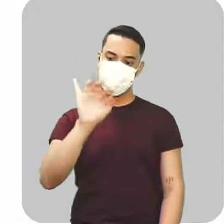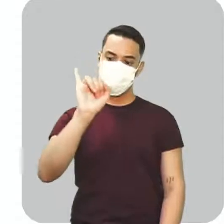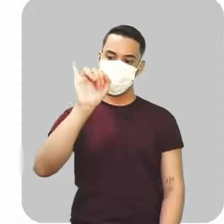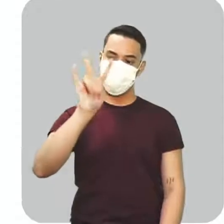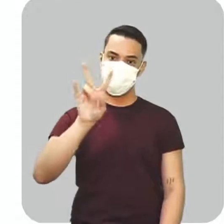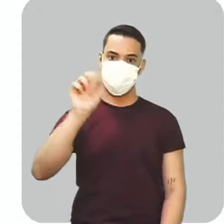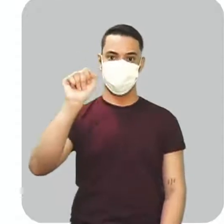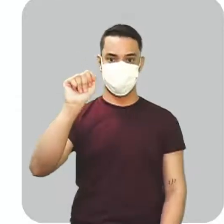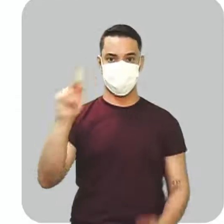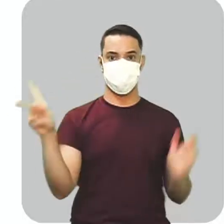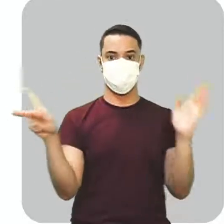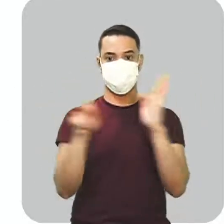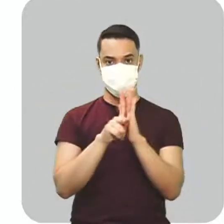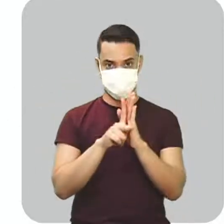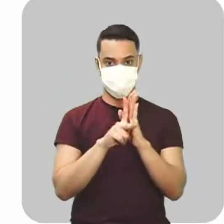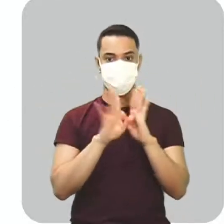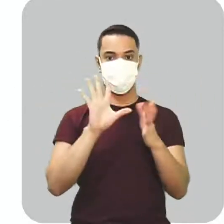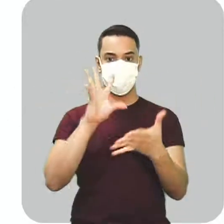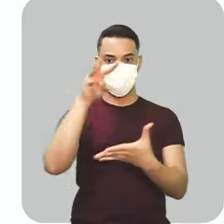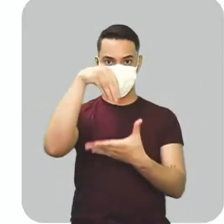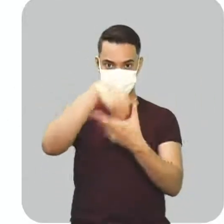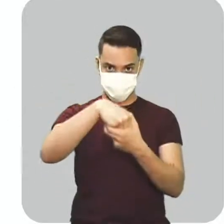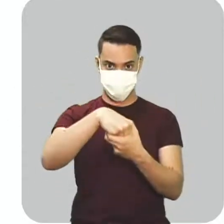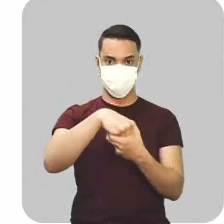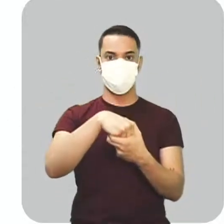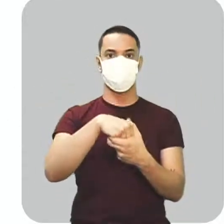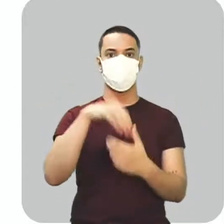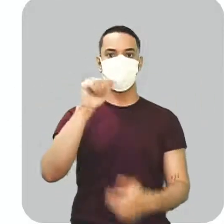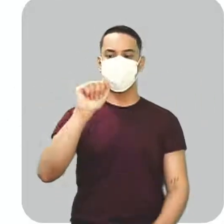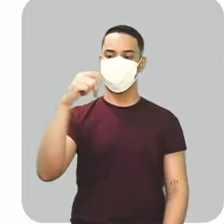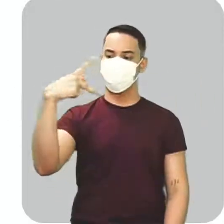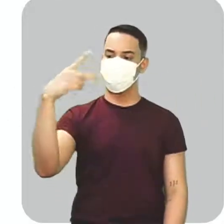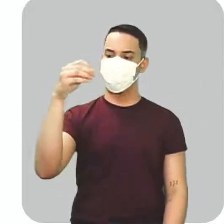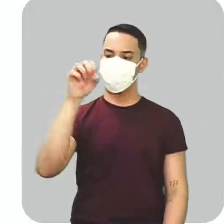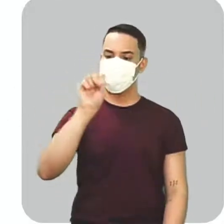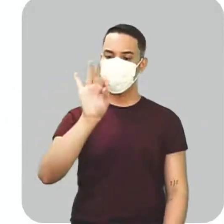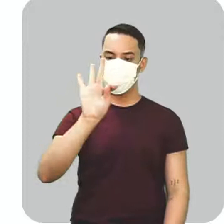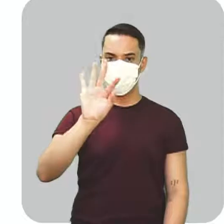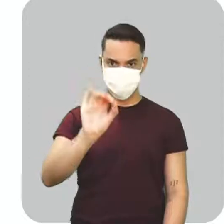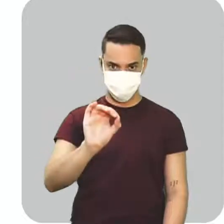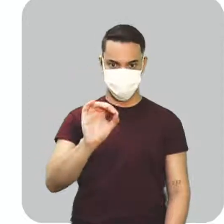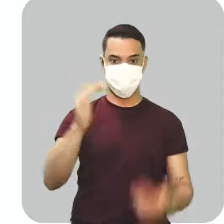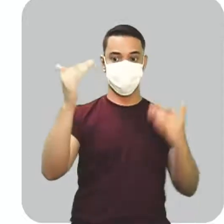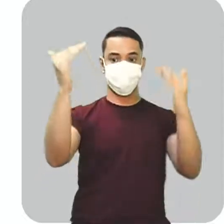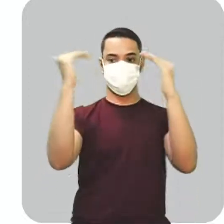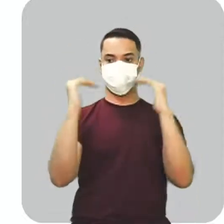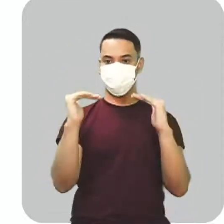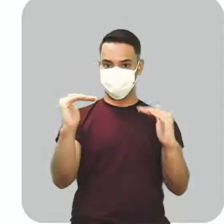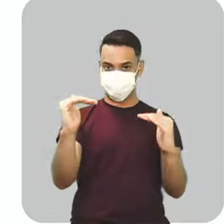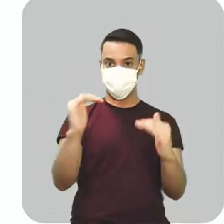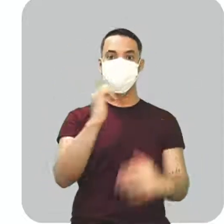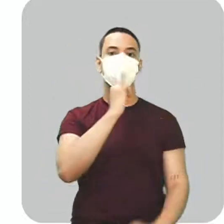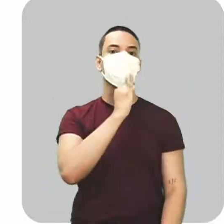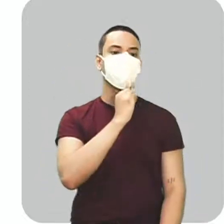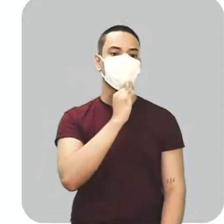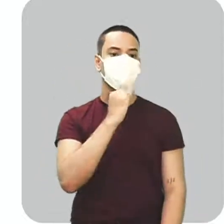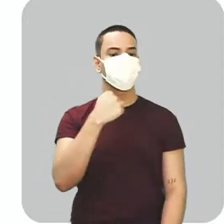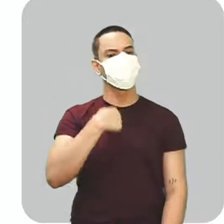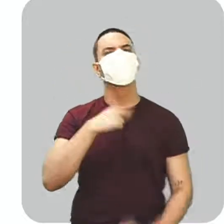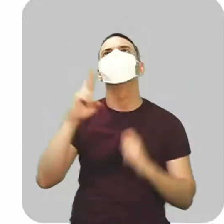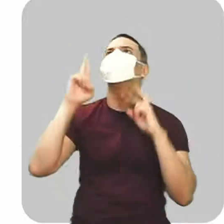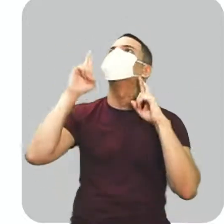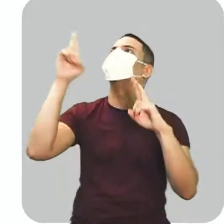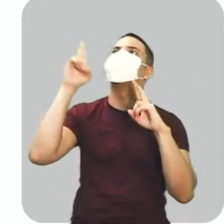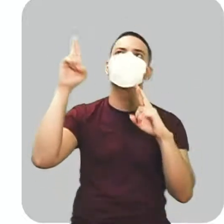oração subordinada substantiva apositiva. O outro exemplo, espero